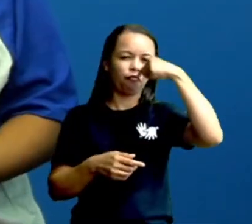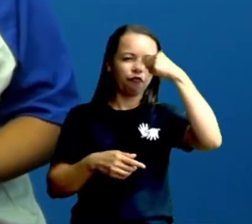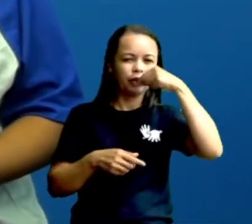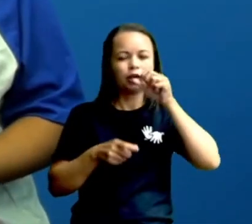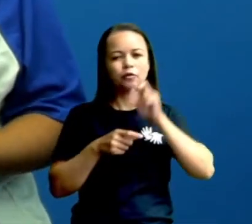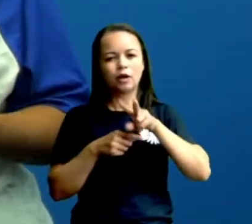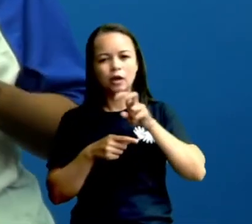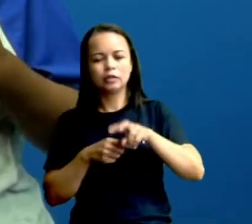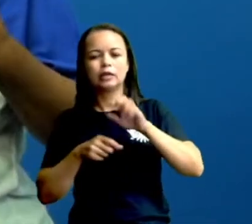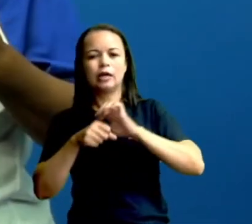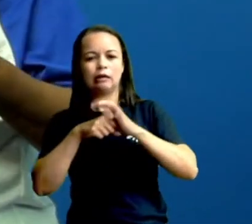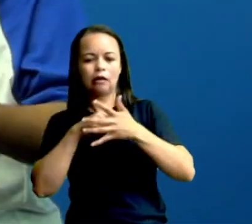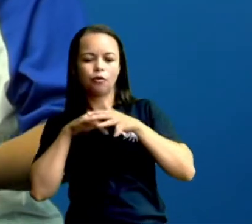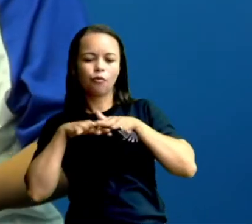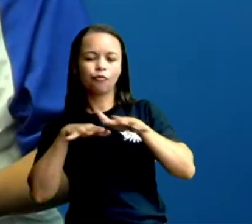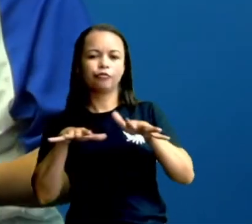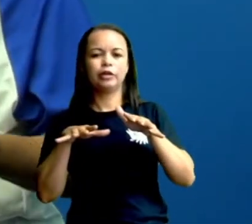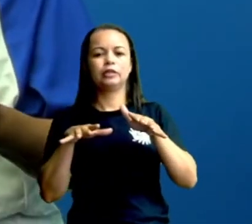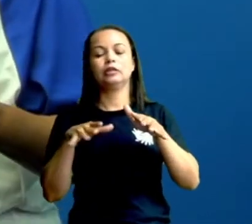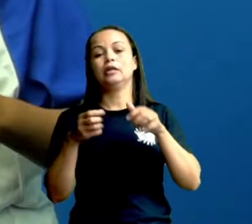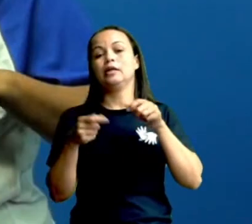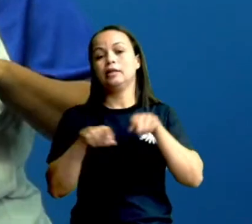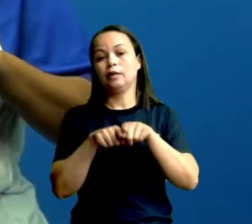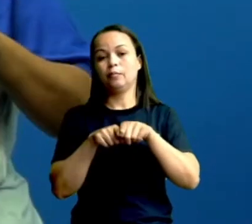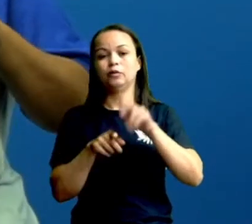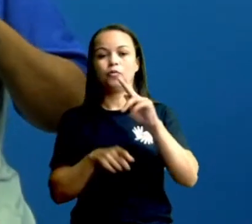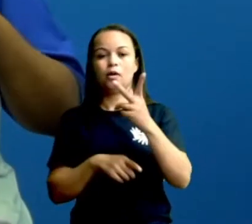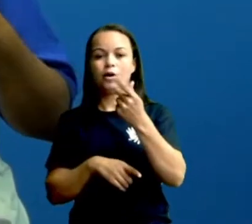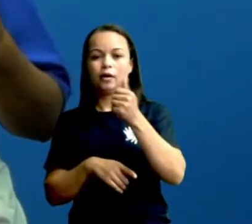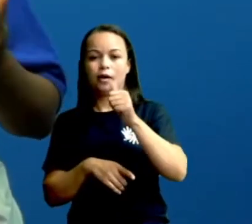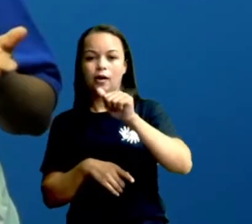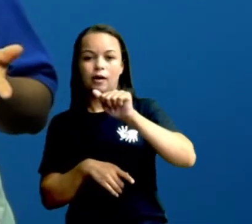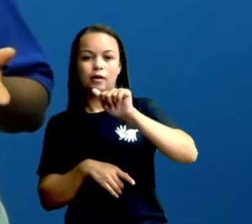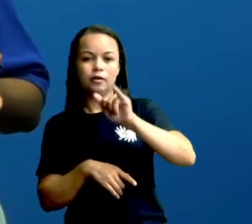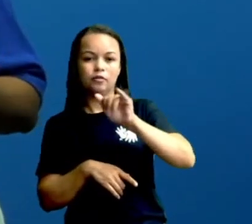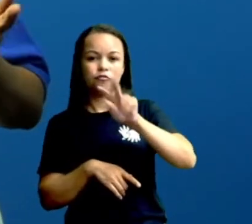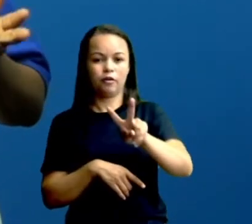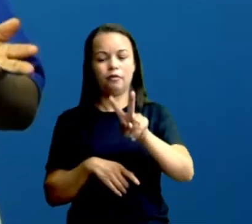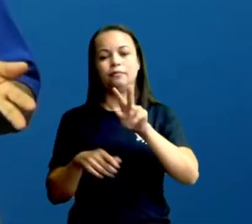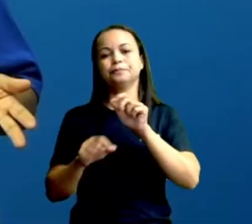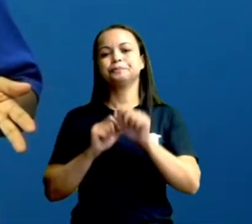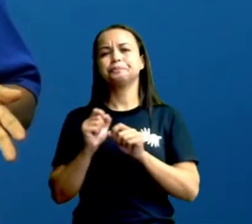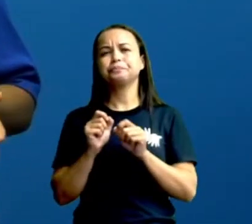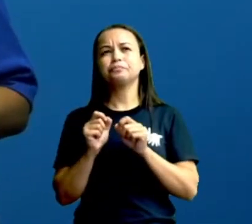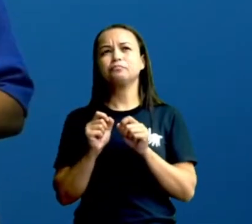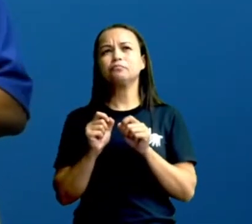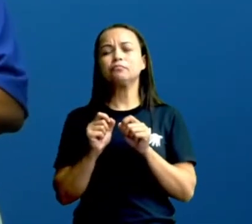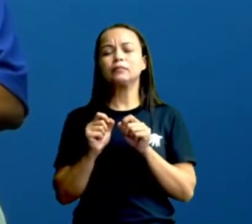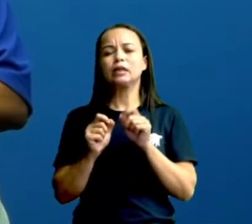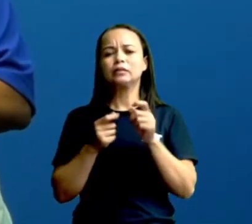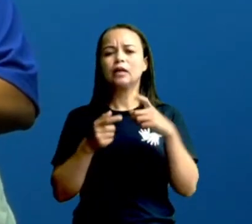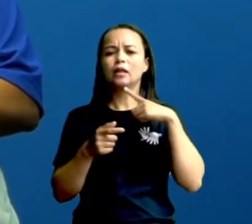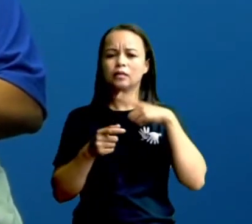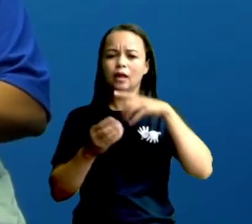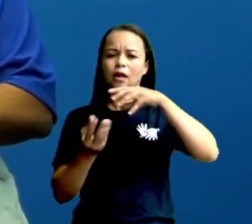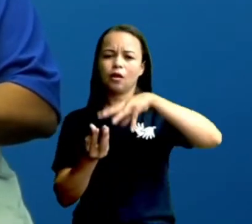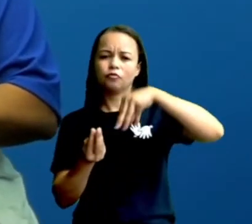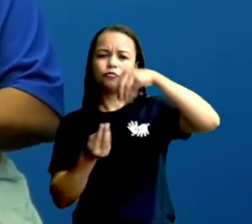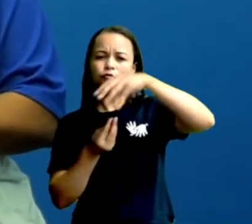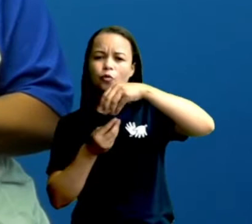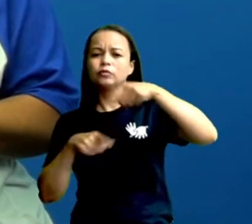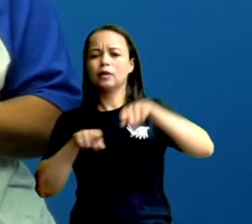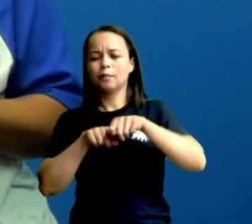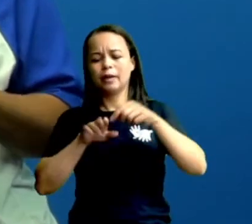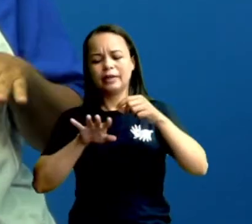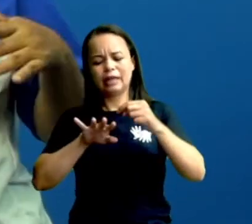vírus da Covid, O vírus do HIV, que são vírus que prejudicam a saúde. Temos fungos também, que muitas vezes dá nas